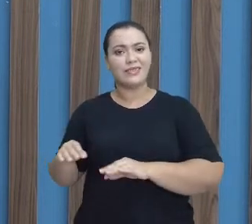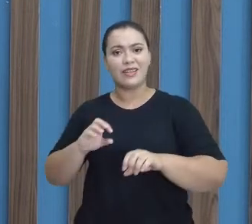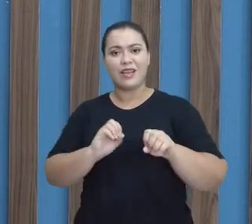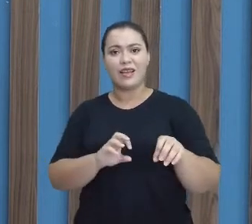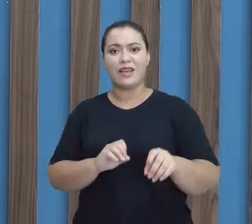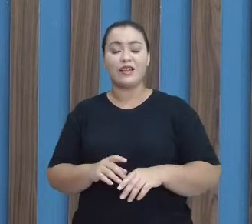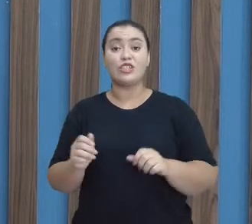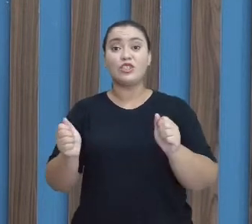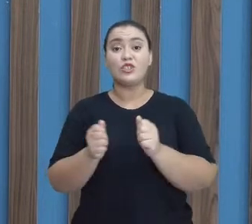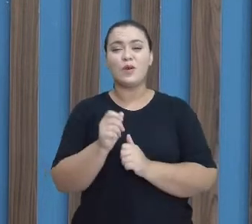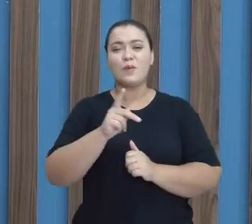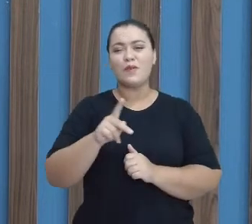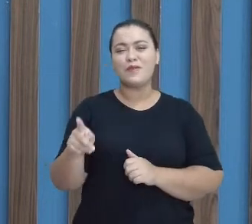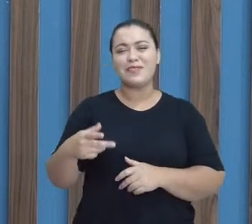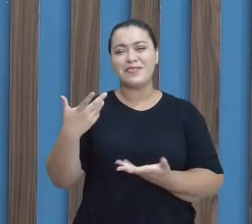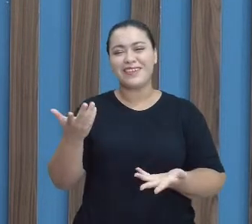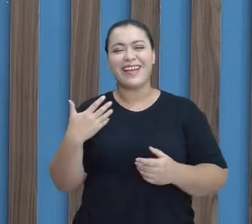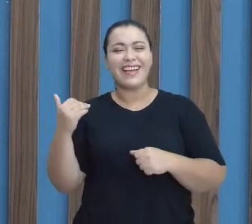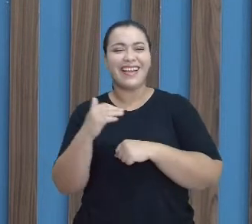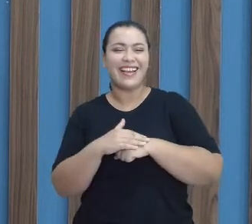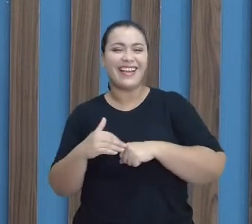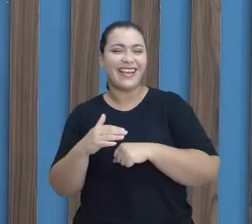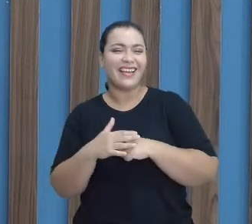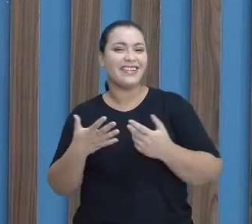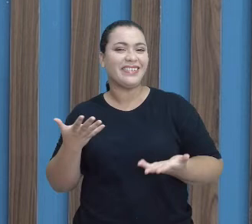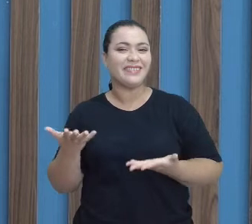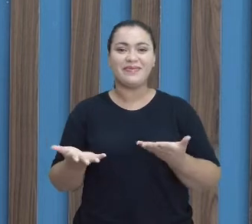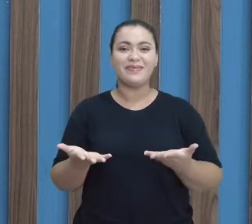é? Com essa professora aí carismática,